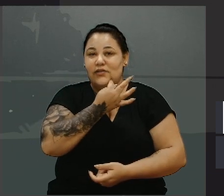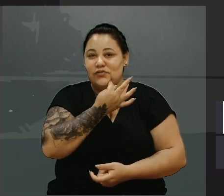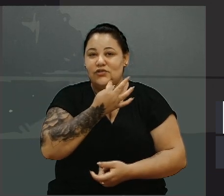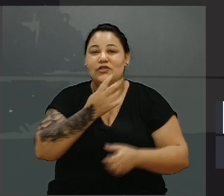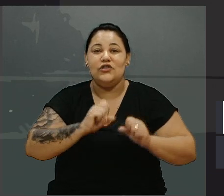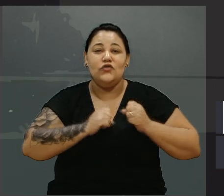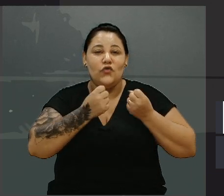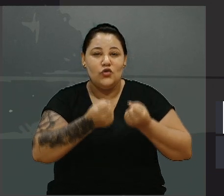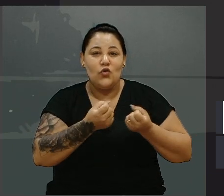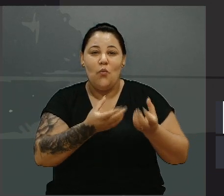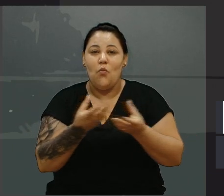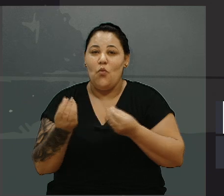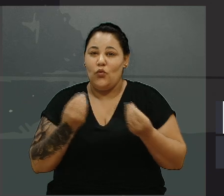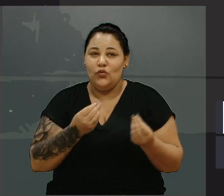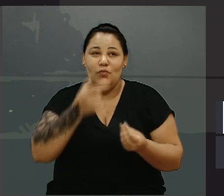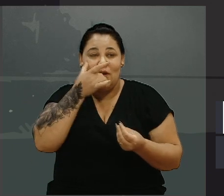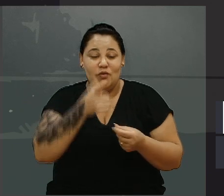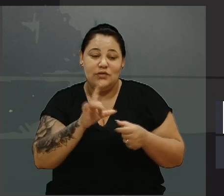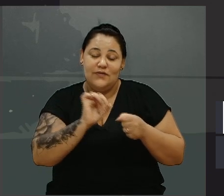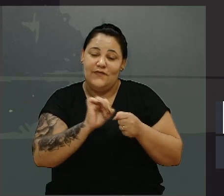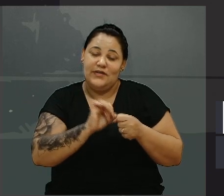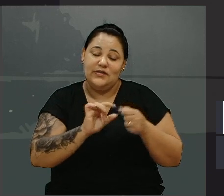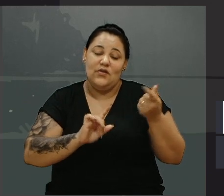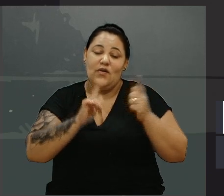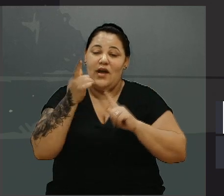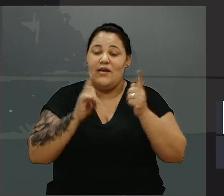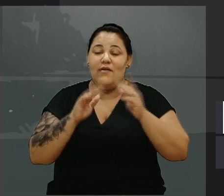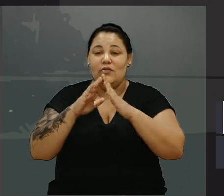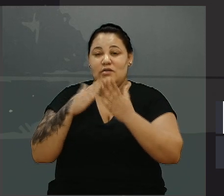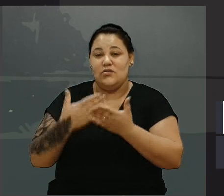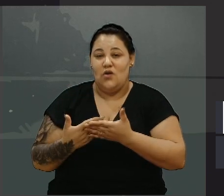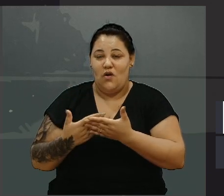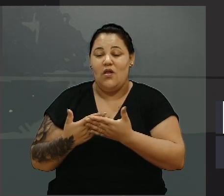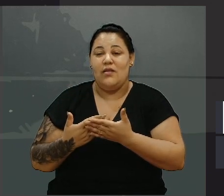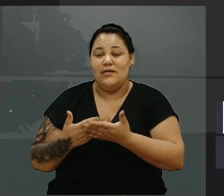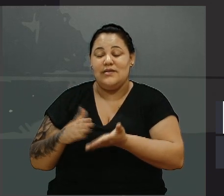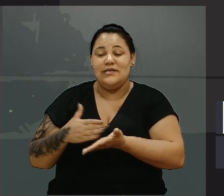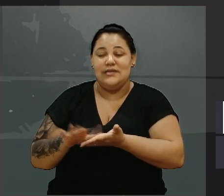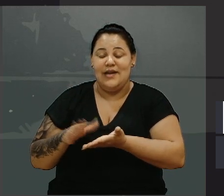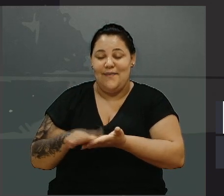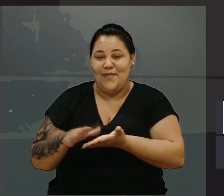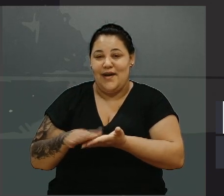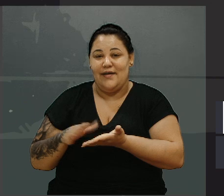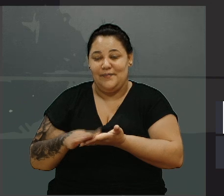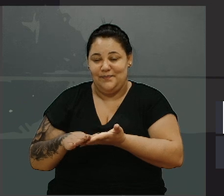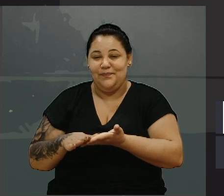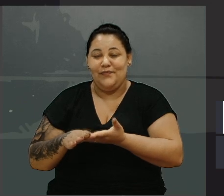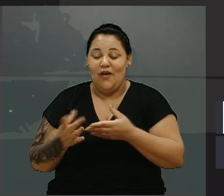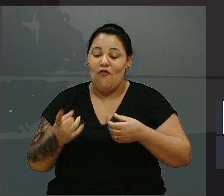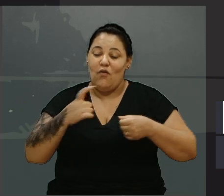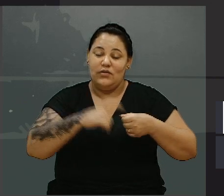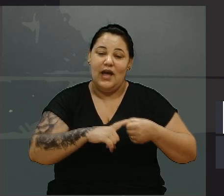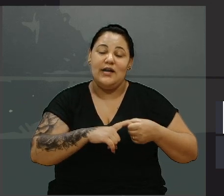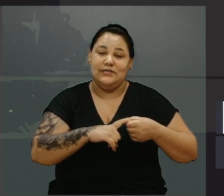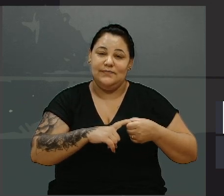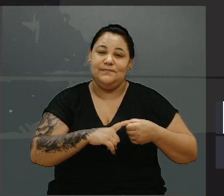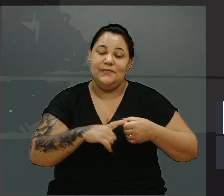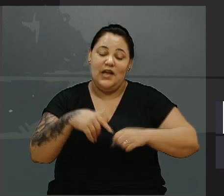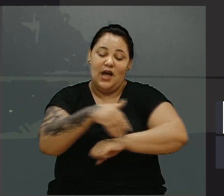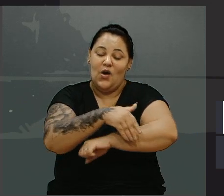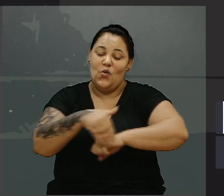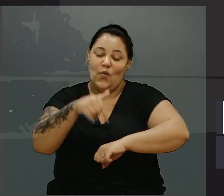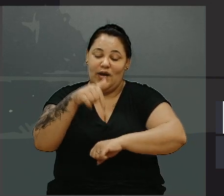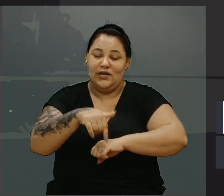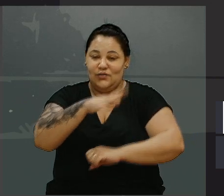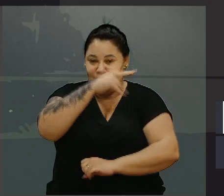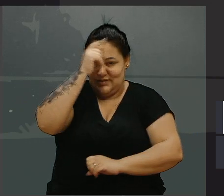né, para que o Carnaval das escolas de samba voltassem às ruas do nosso município. De